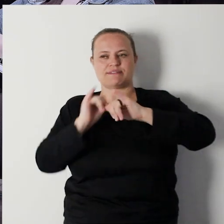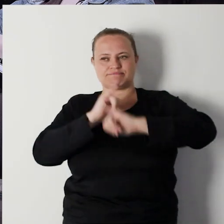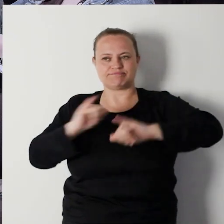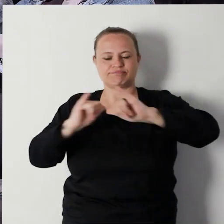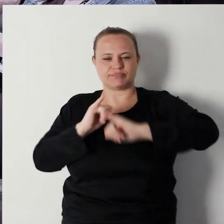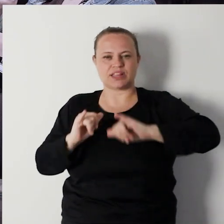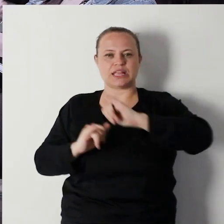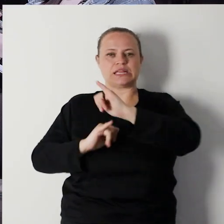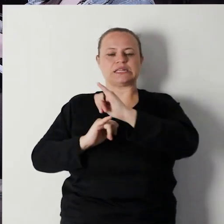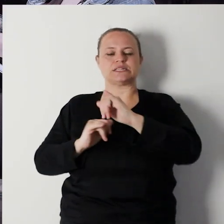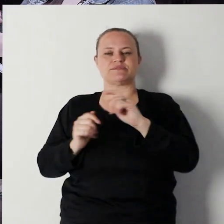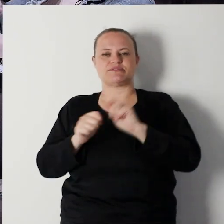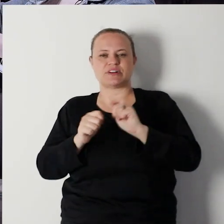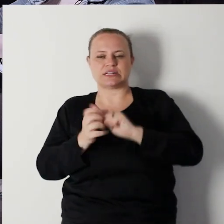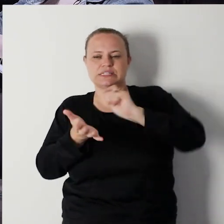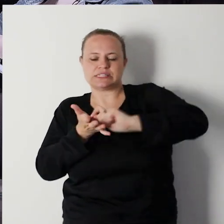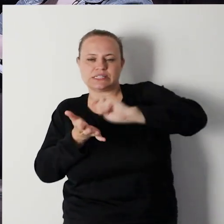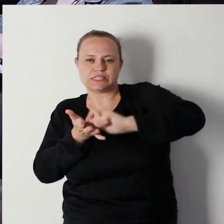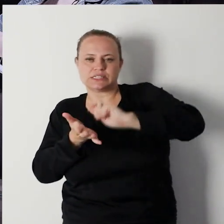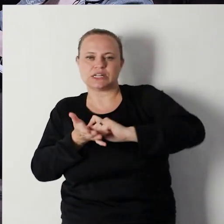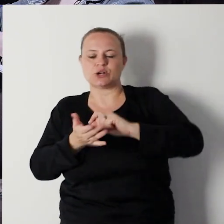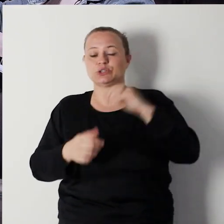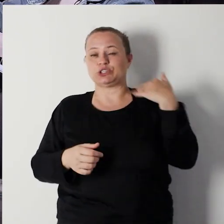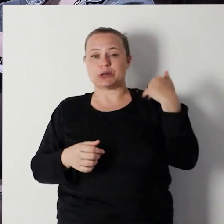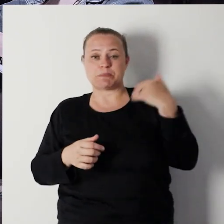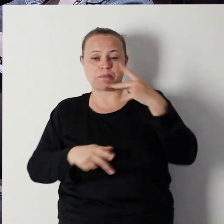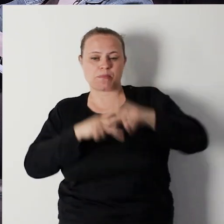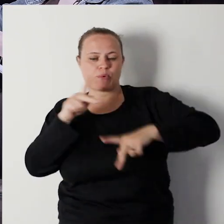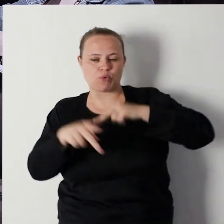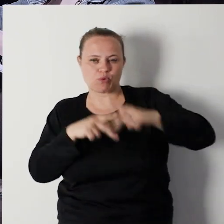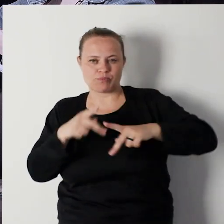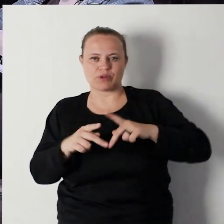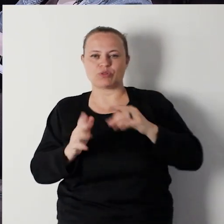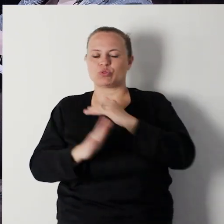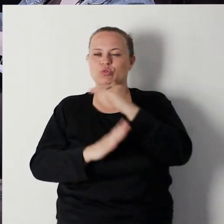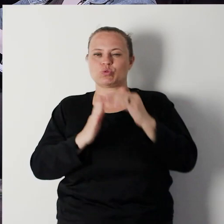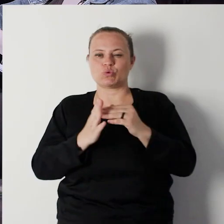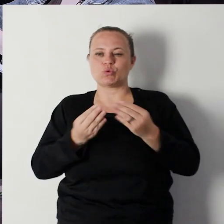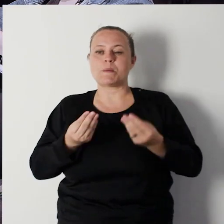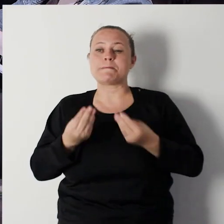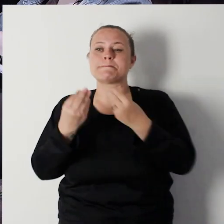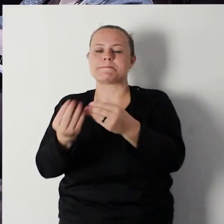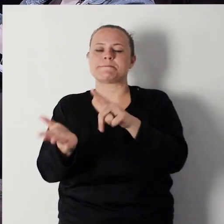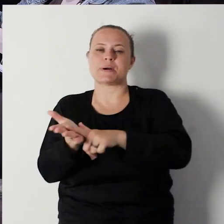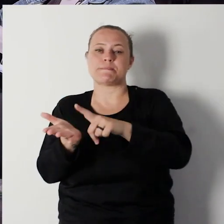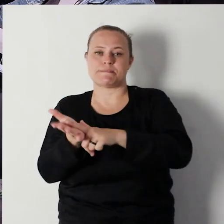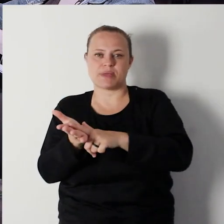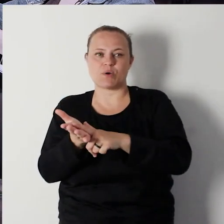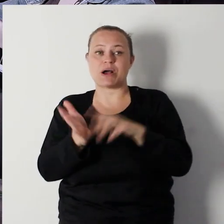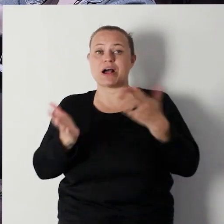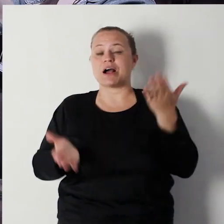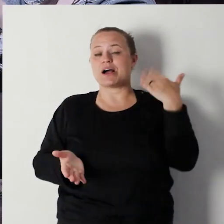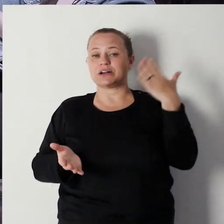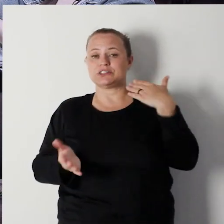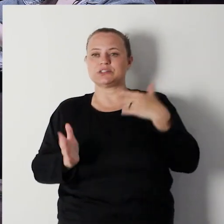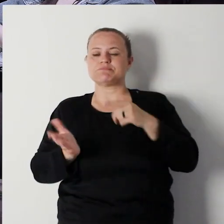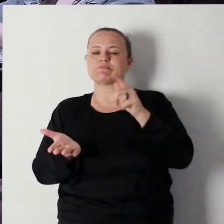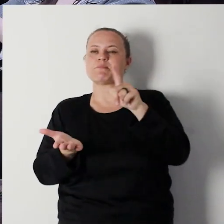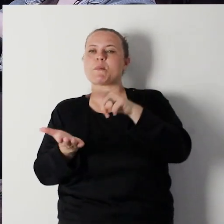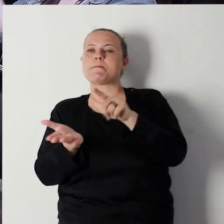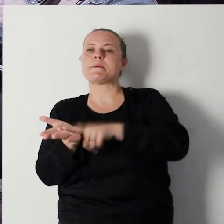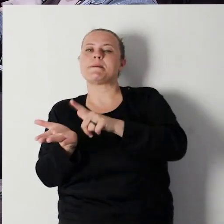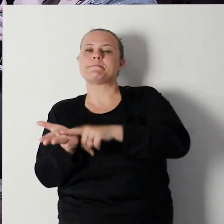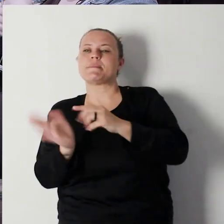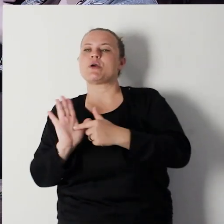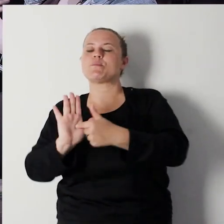municípios que, infelizmente, ainda esse processo de inscrição em regulamentos, chamadas públicas, editais, é tudo entregue